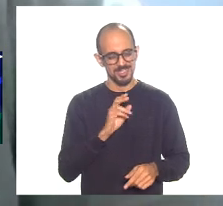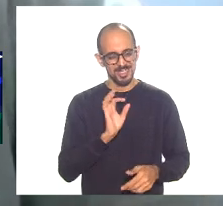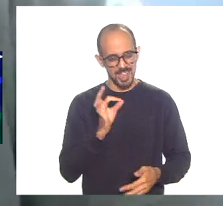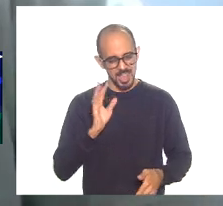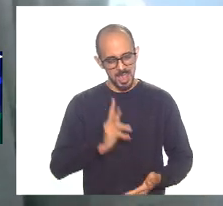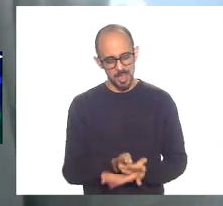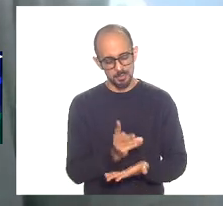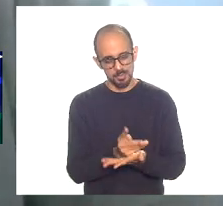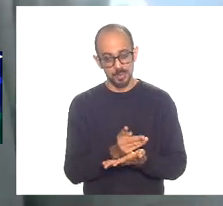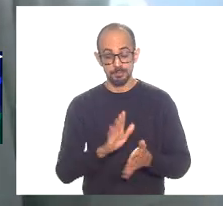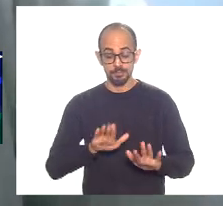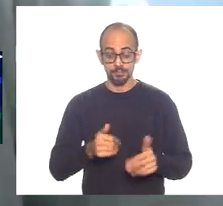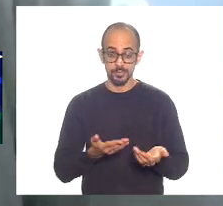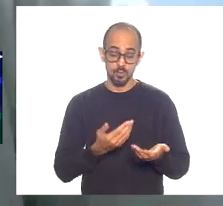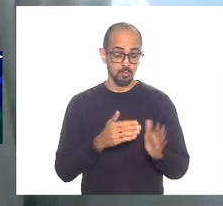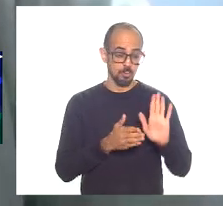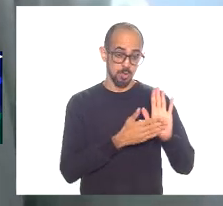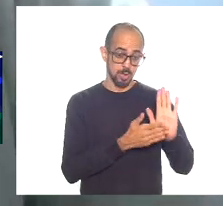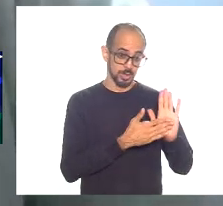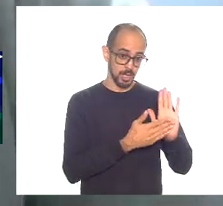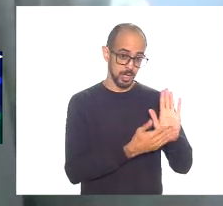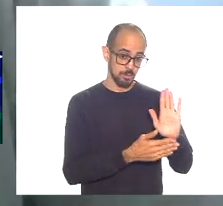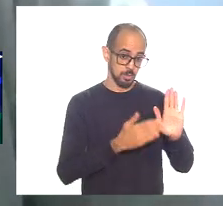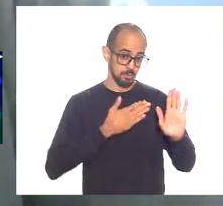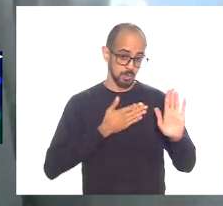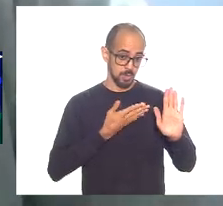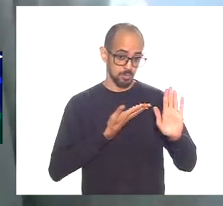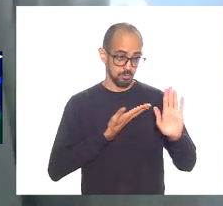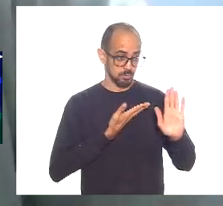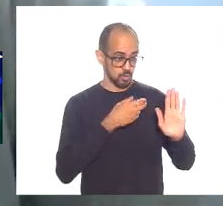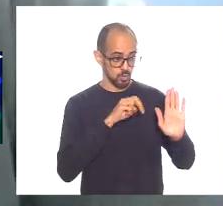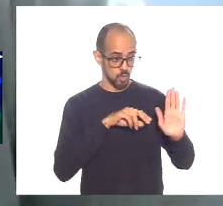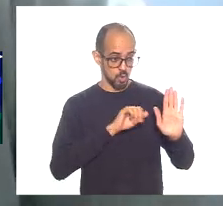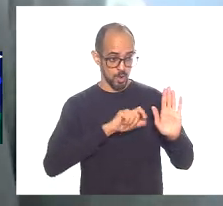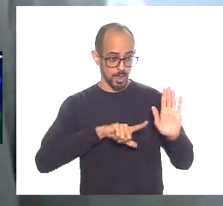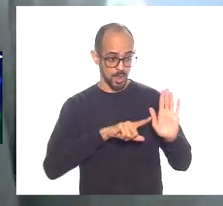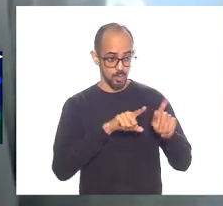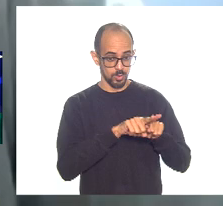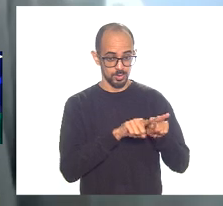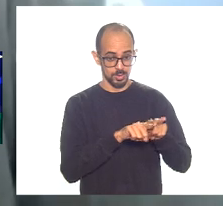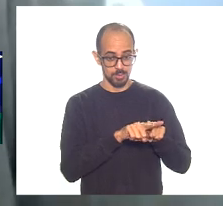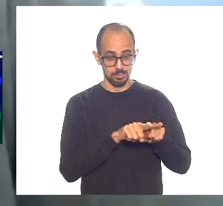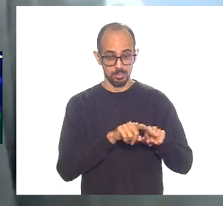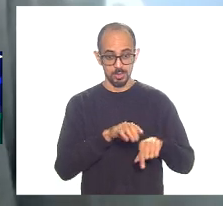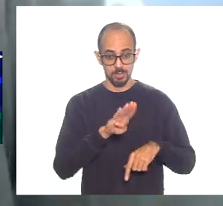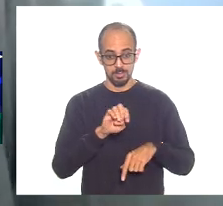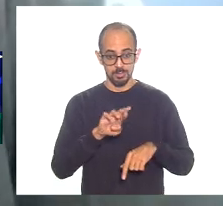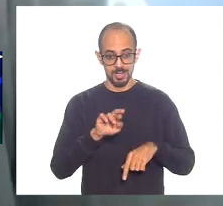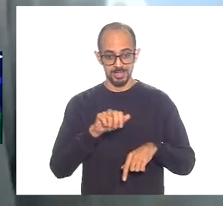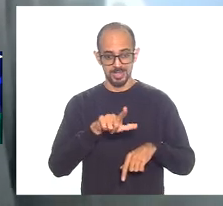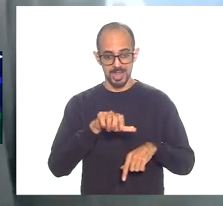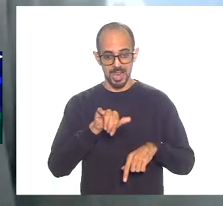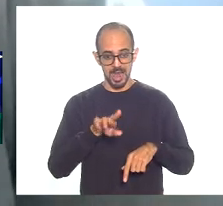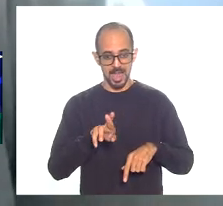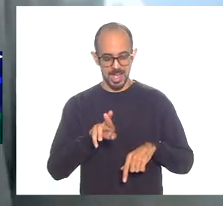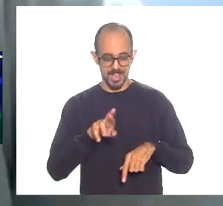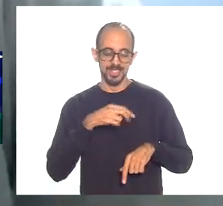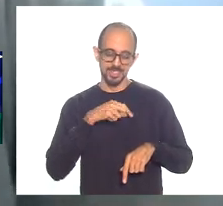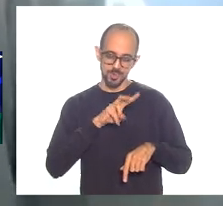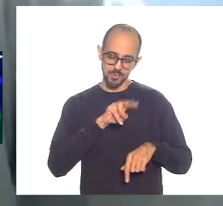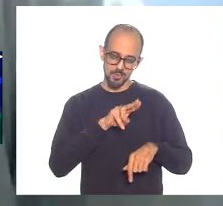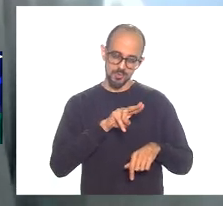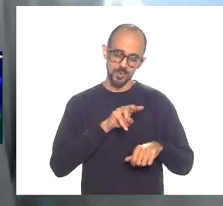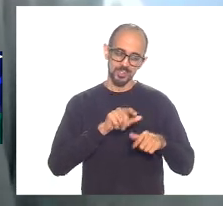um canto para o meu camarada e Noel de Carvalho Quanto é o Rodrigo parcelar que eu pretendo me comportar muito bem tá por